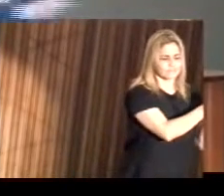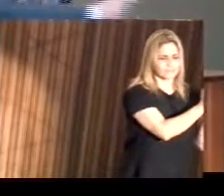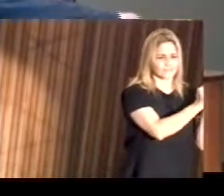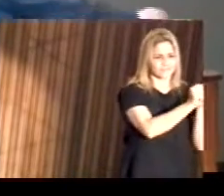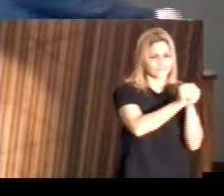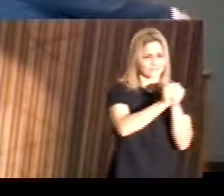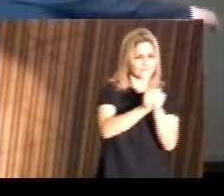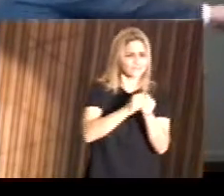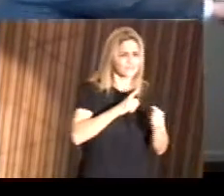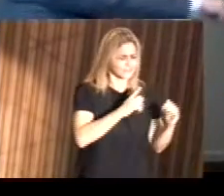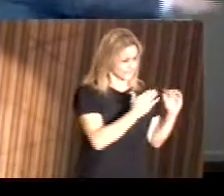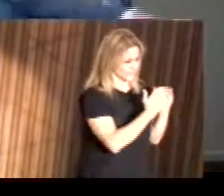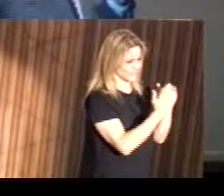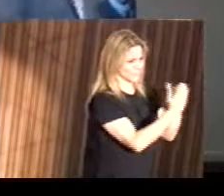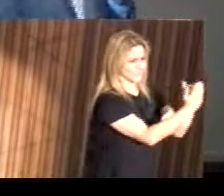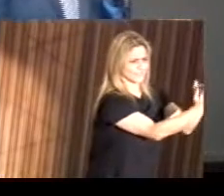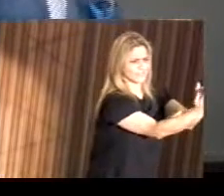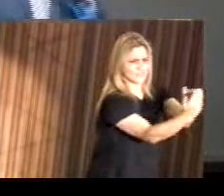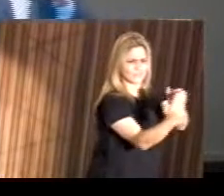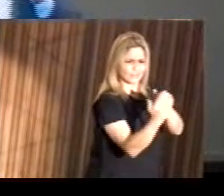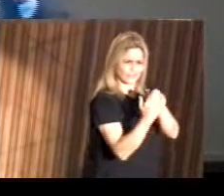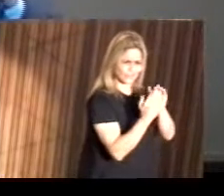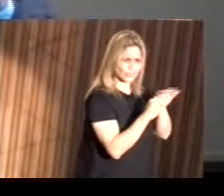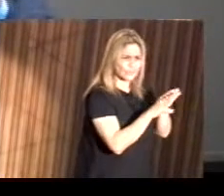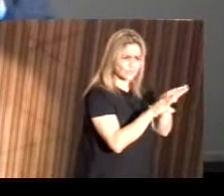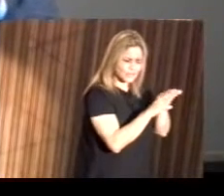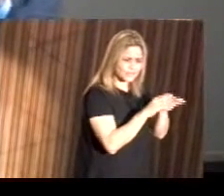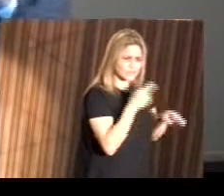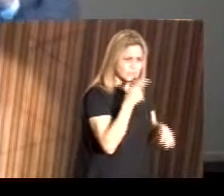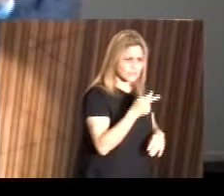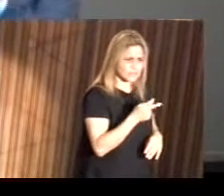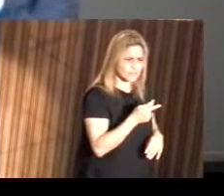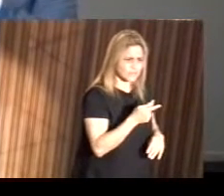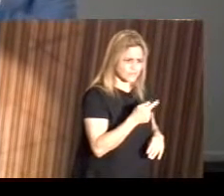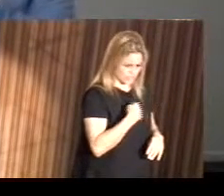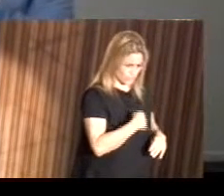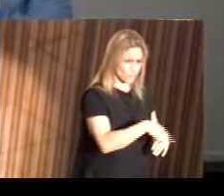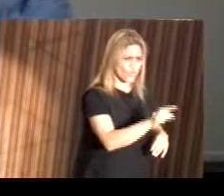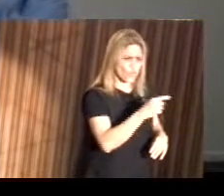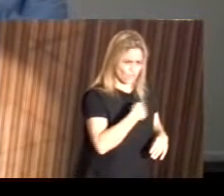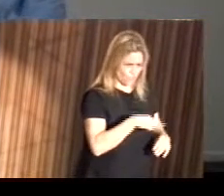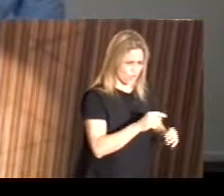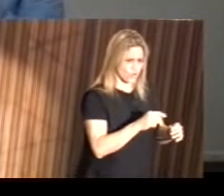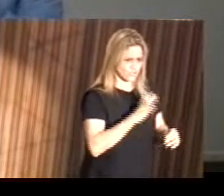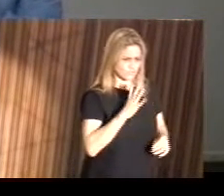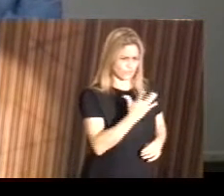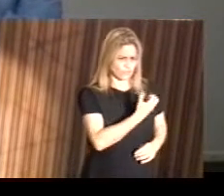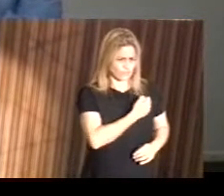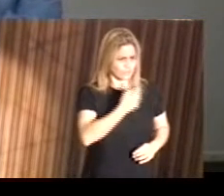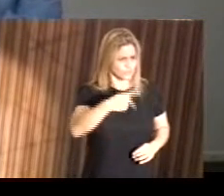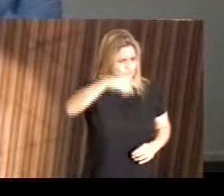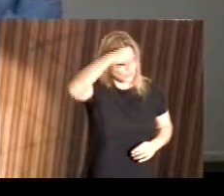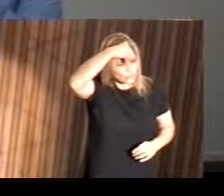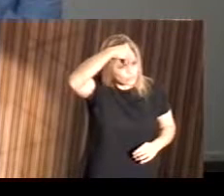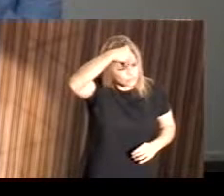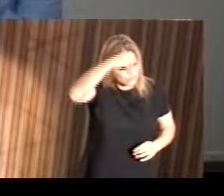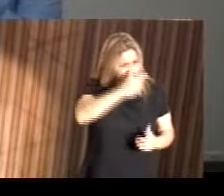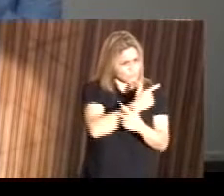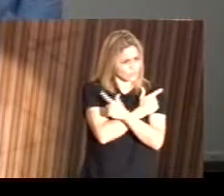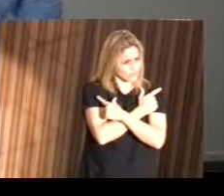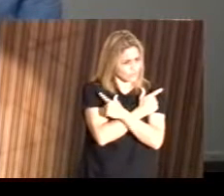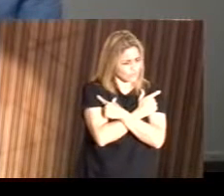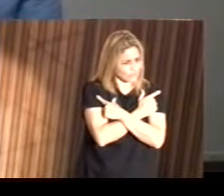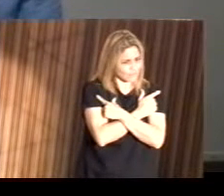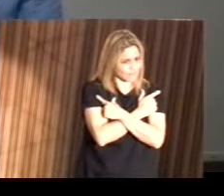os vizinhos dele, que moram ali do lado, e dizem: olha, estou junto, vamos. E